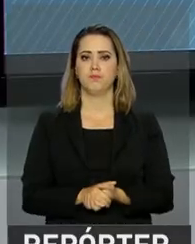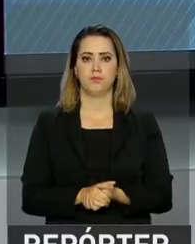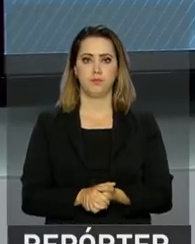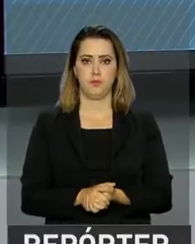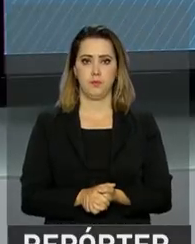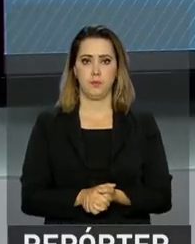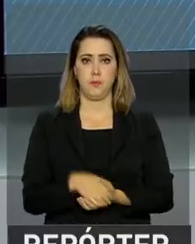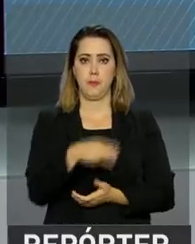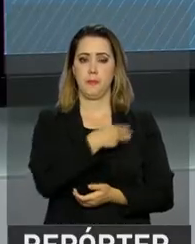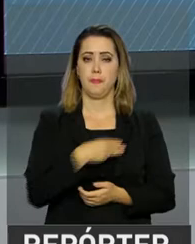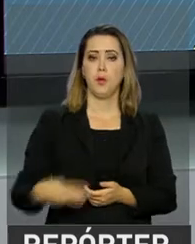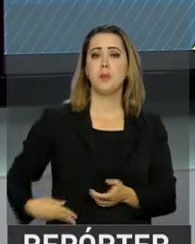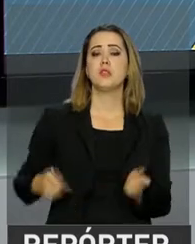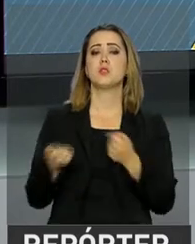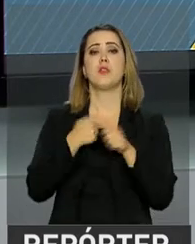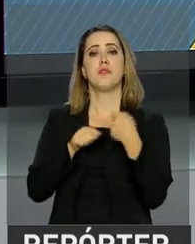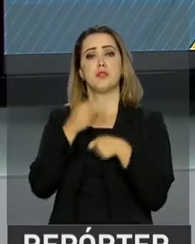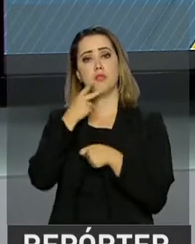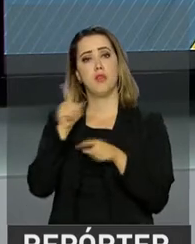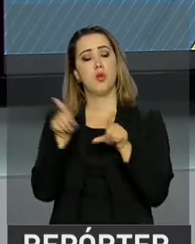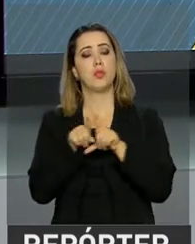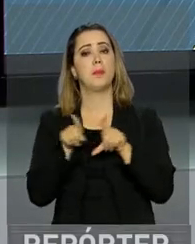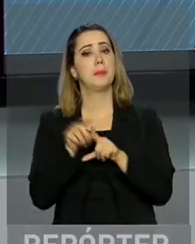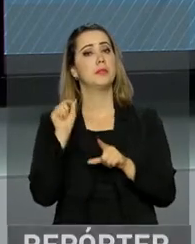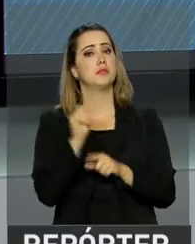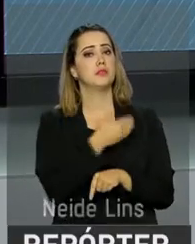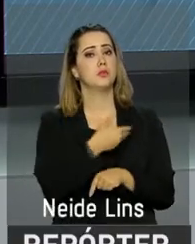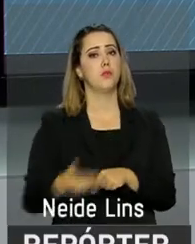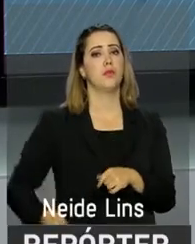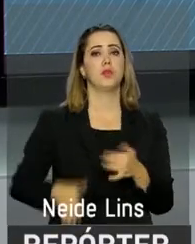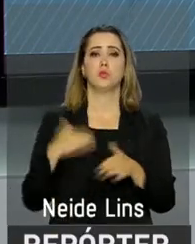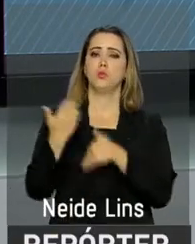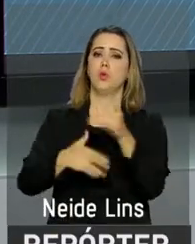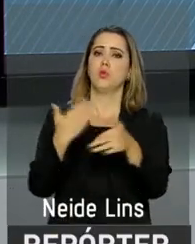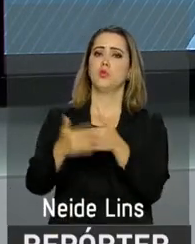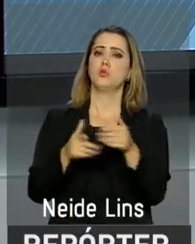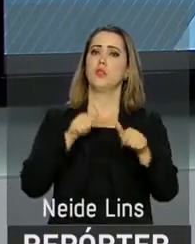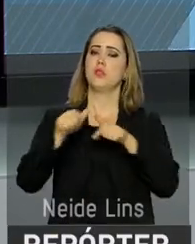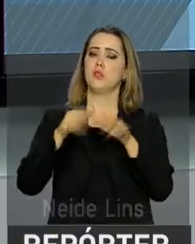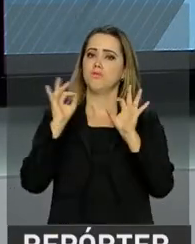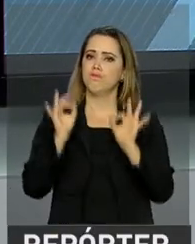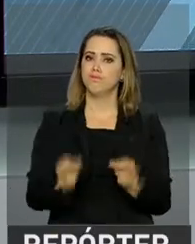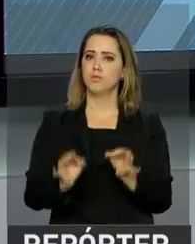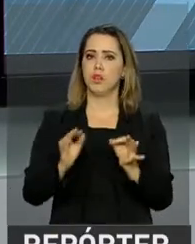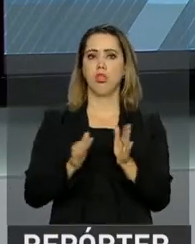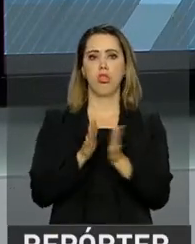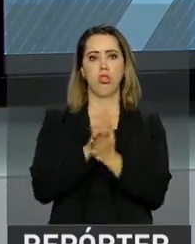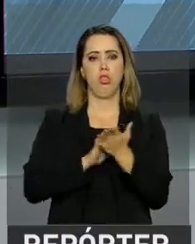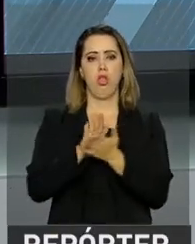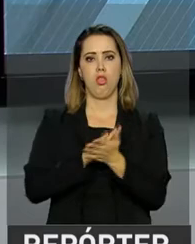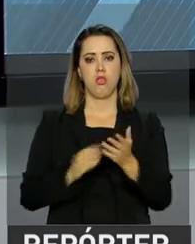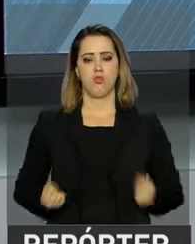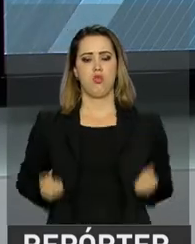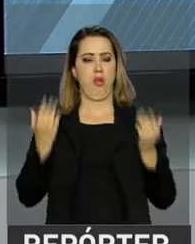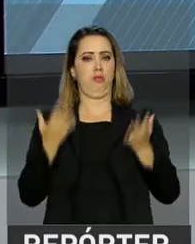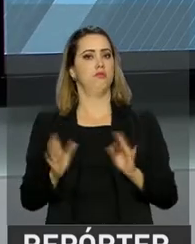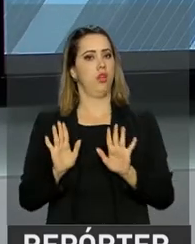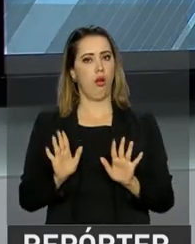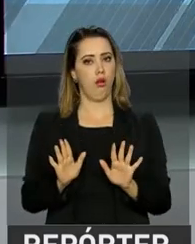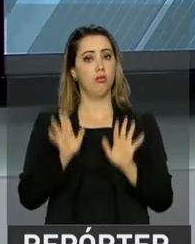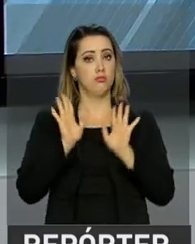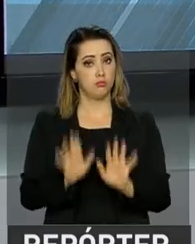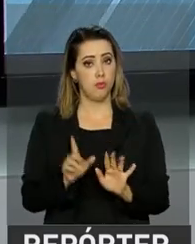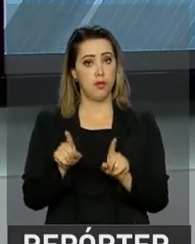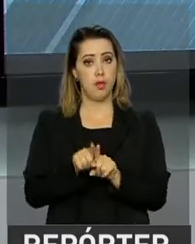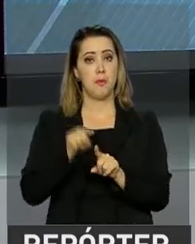O ministro da Fazenda disse ainda que o governo continua fazendo o dever de casa, sem aumentar gastos. Para ele, a queda